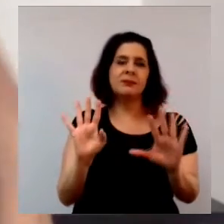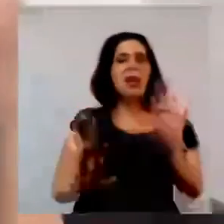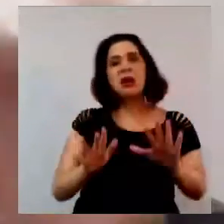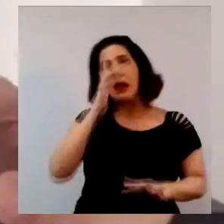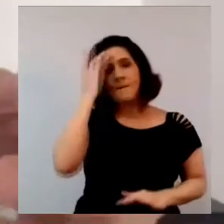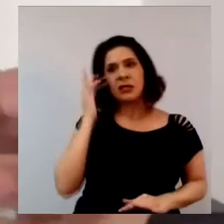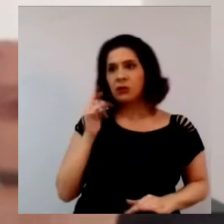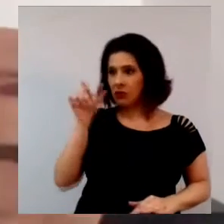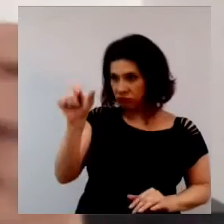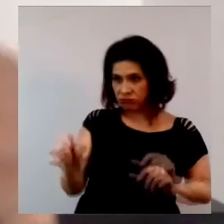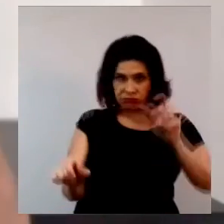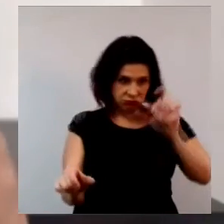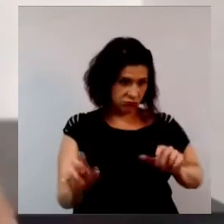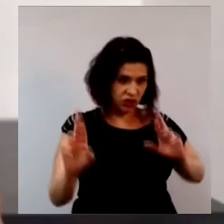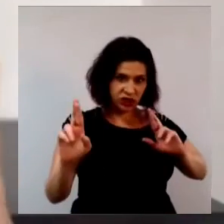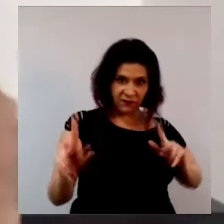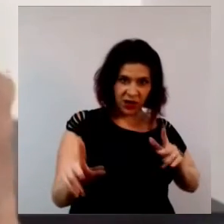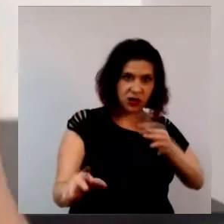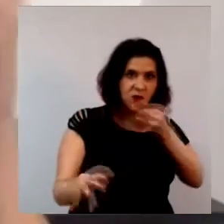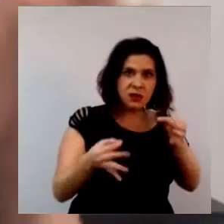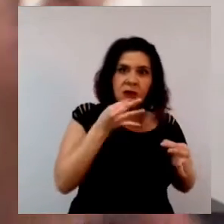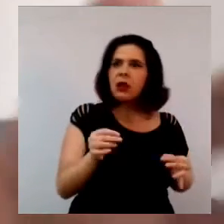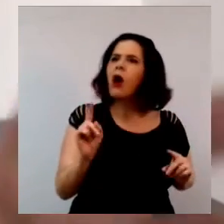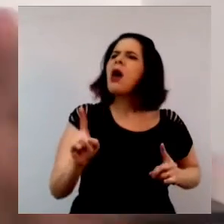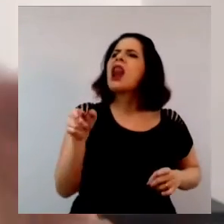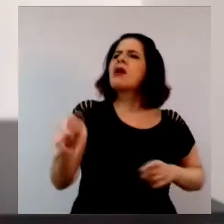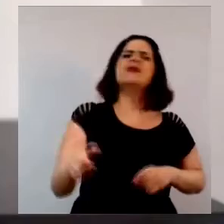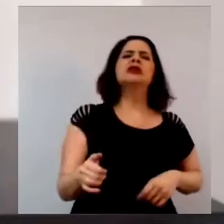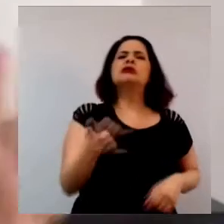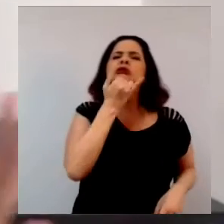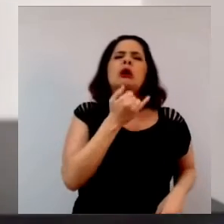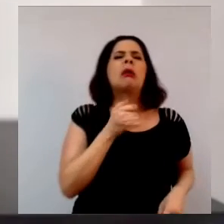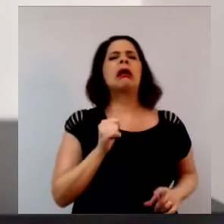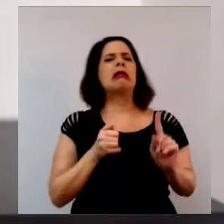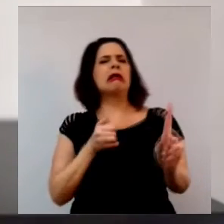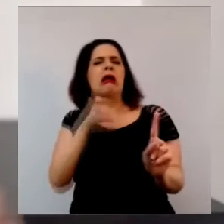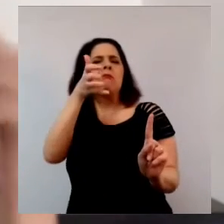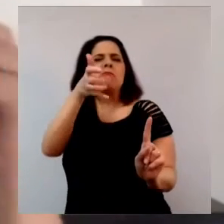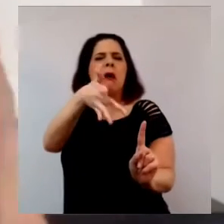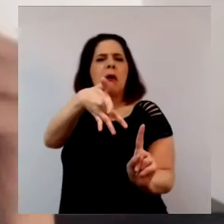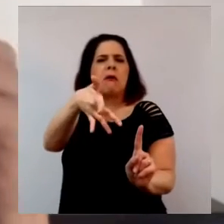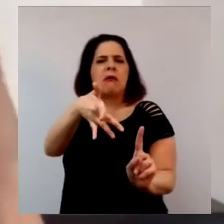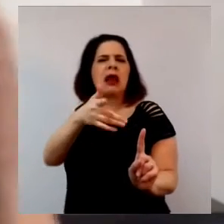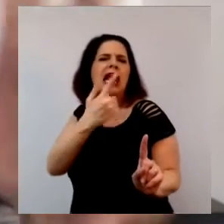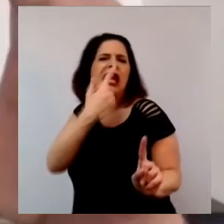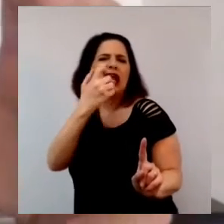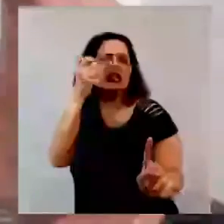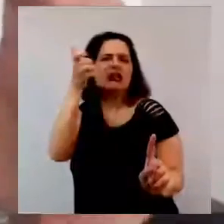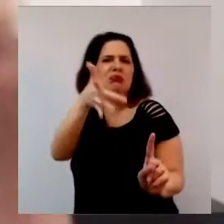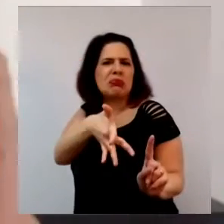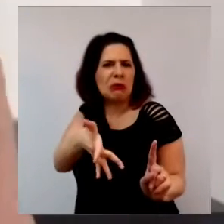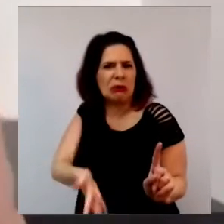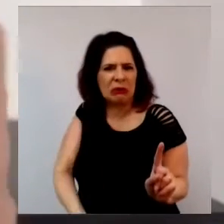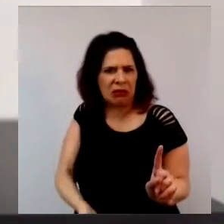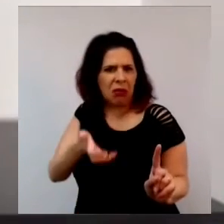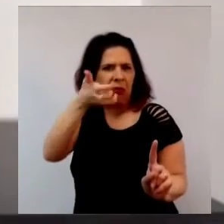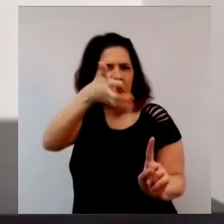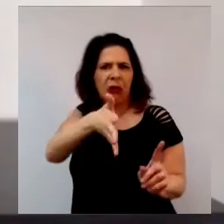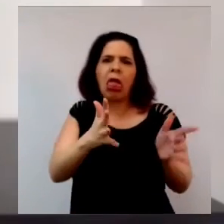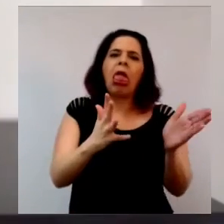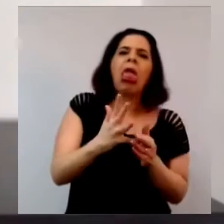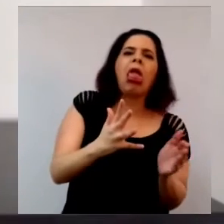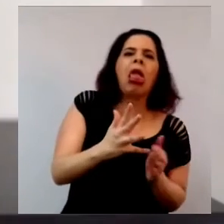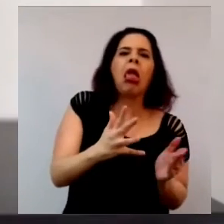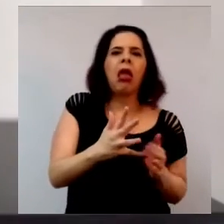pessoas de lixo, né? Esse é um lixo humano, é um clássico que a gente vê na internet, né? Essa pessoa é um lixo humano. Ela deixa de ser